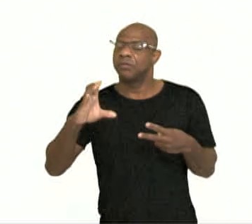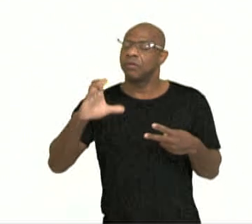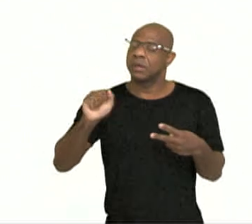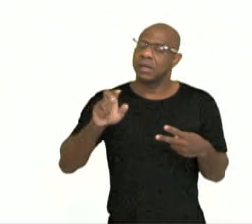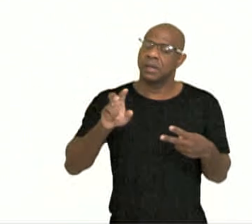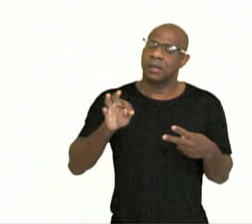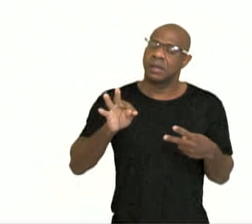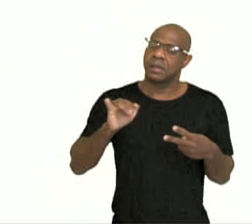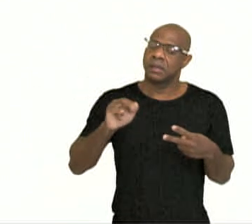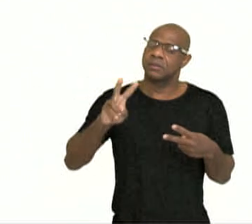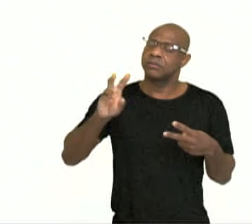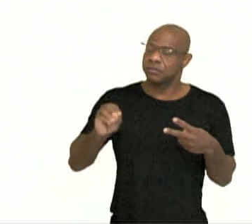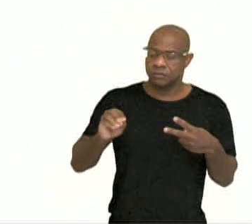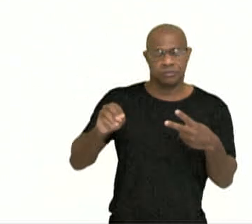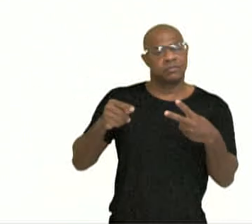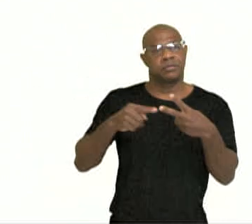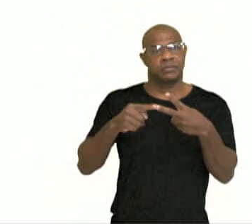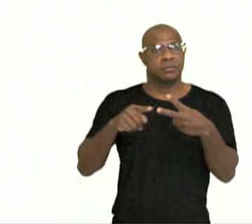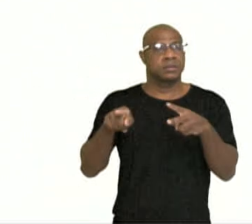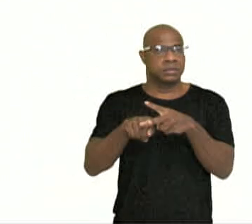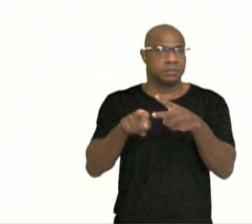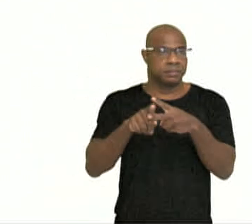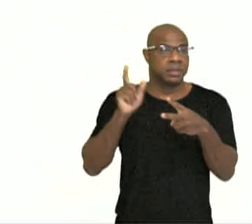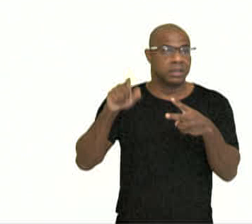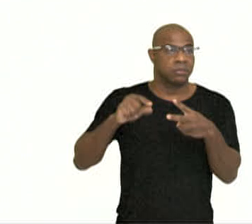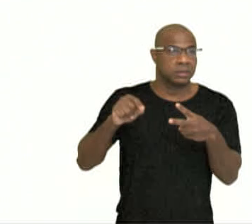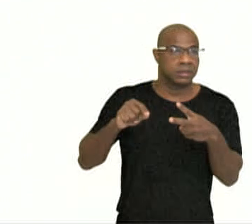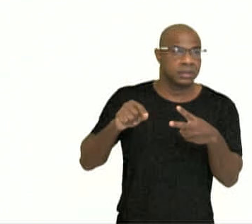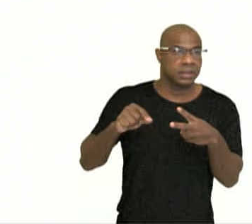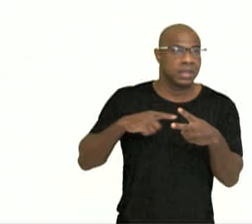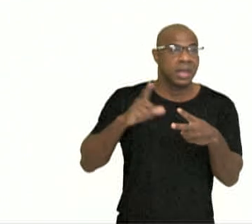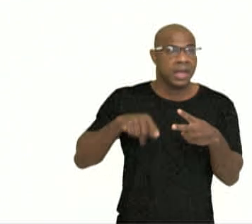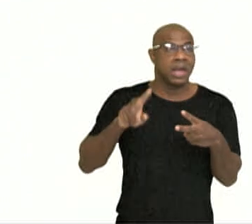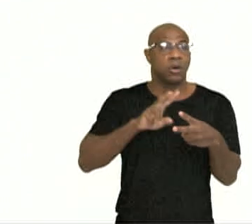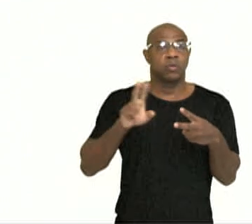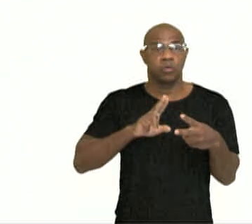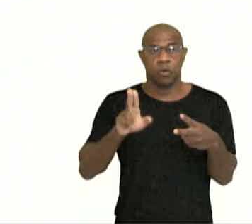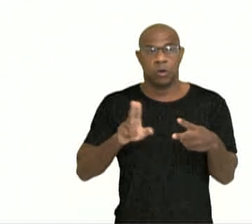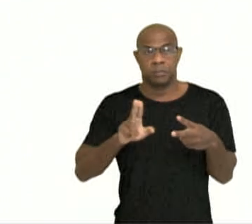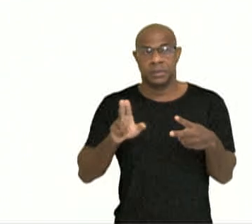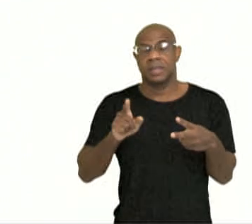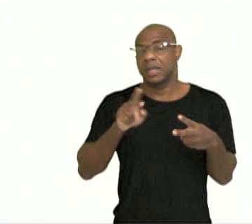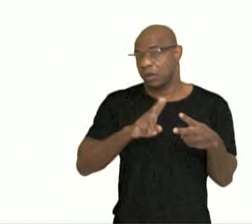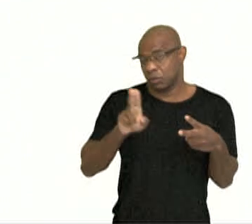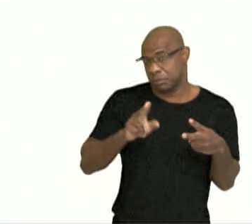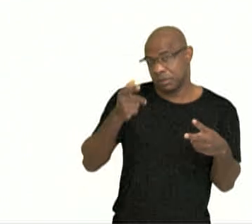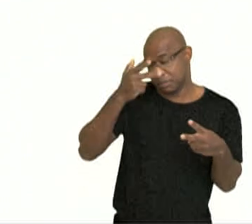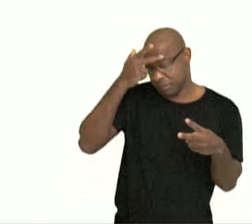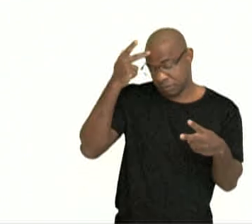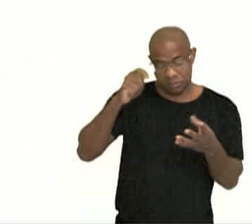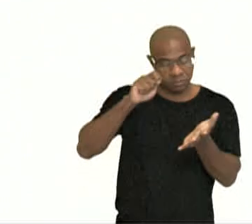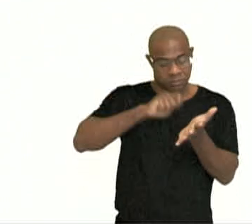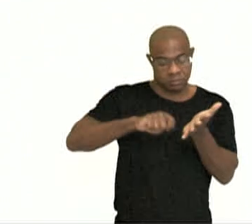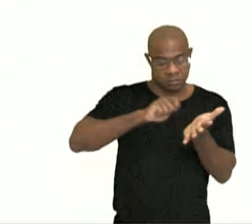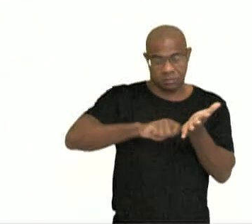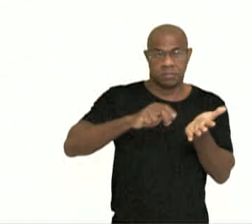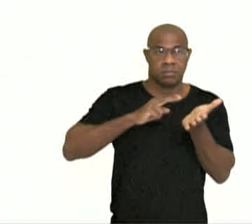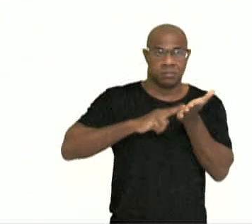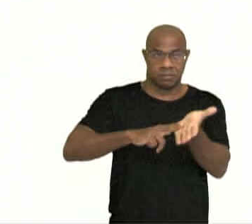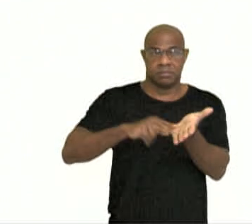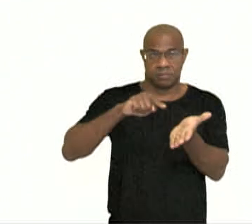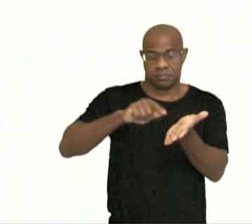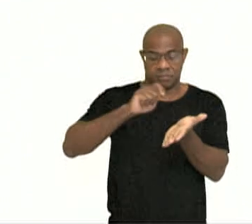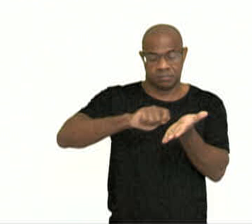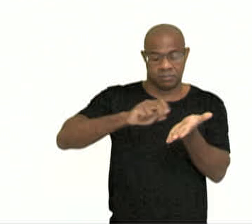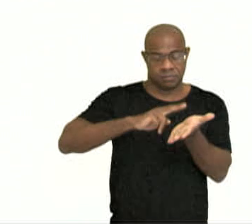segundo a tradição, ele está lá a ser usado, né? O vocativo, sim, o nome do destinatário aparece